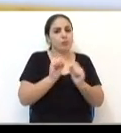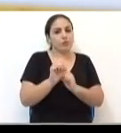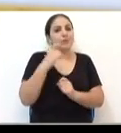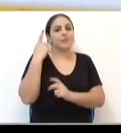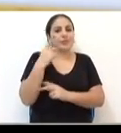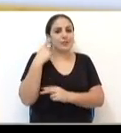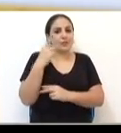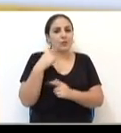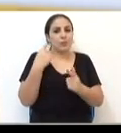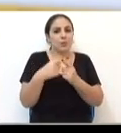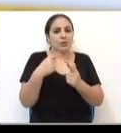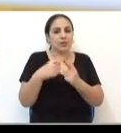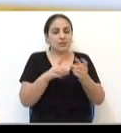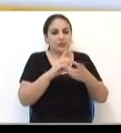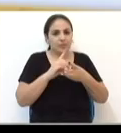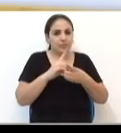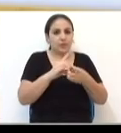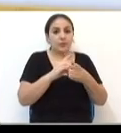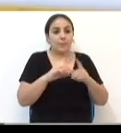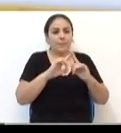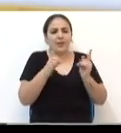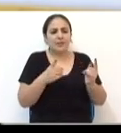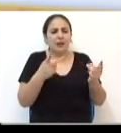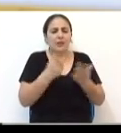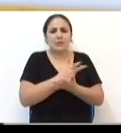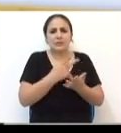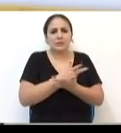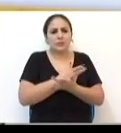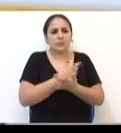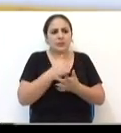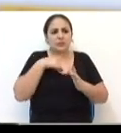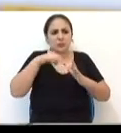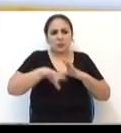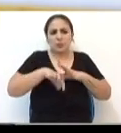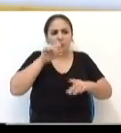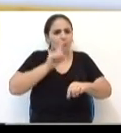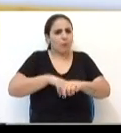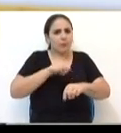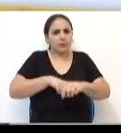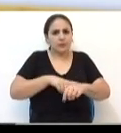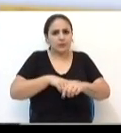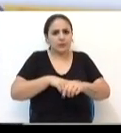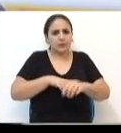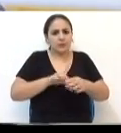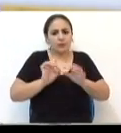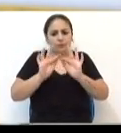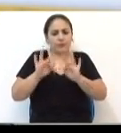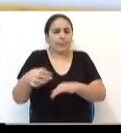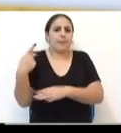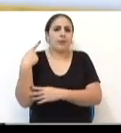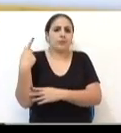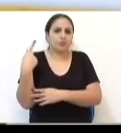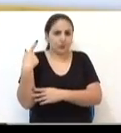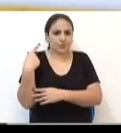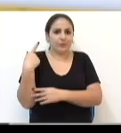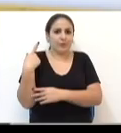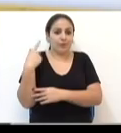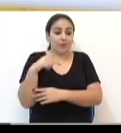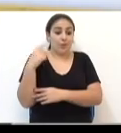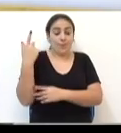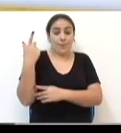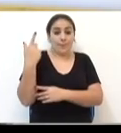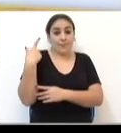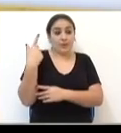ter sido vereador pelo próprio Democratas, mas houve uma decisão momentânea ali de sair do partido e